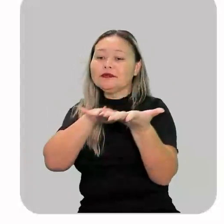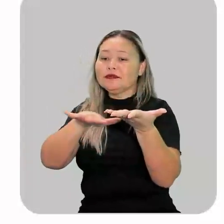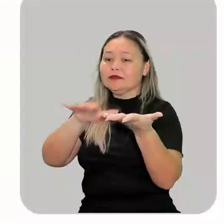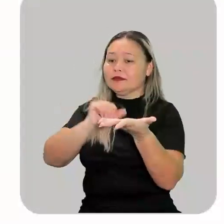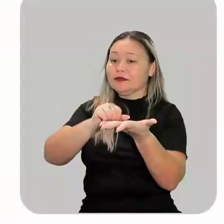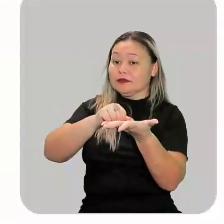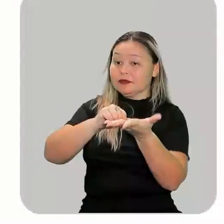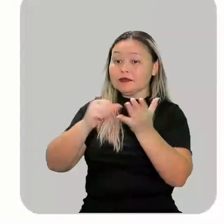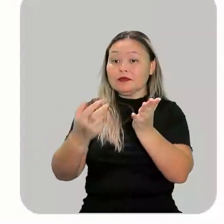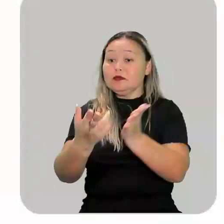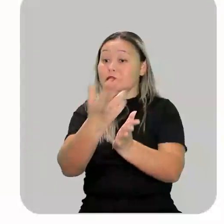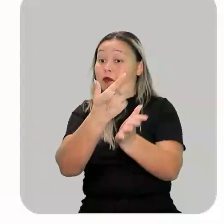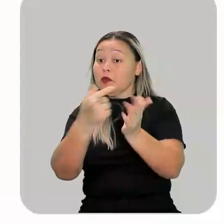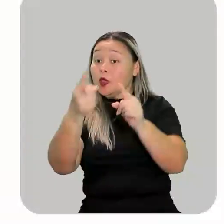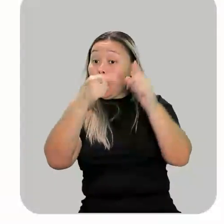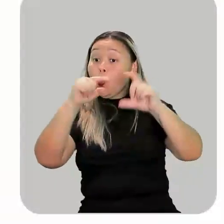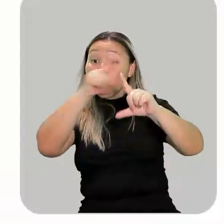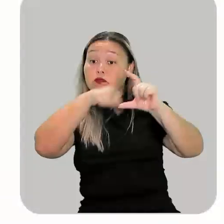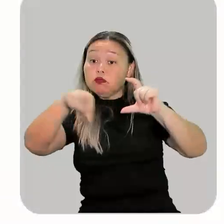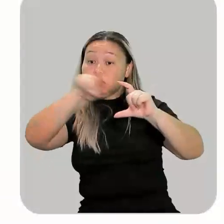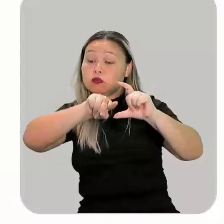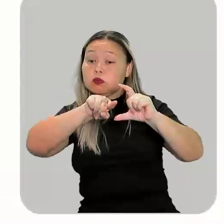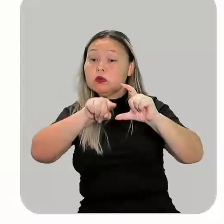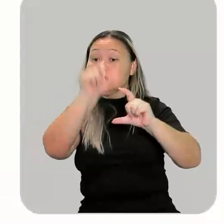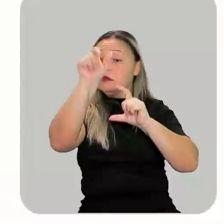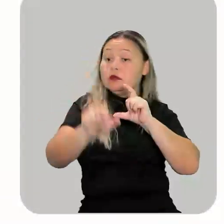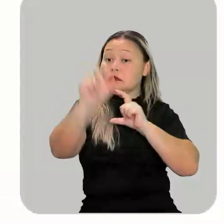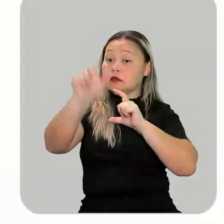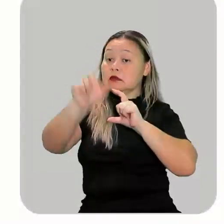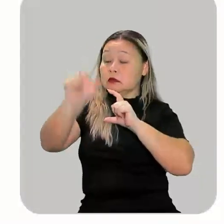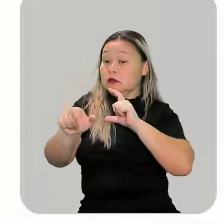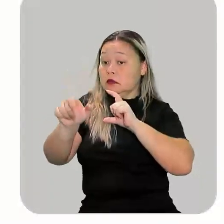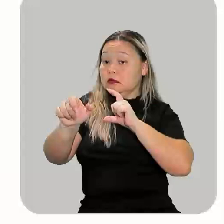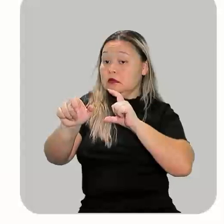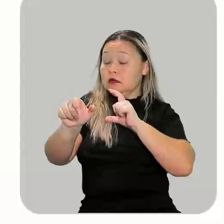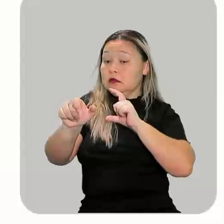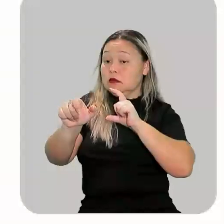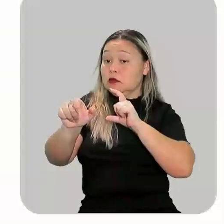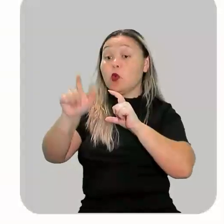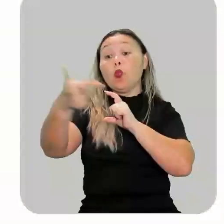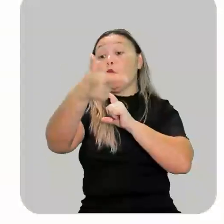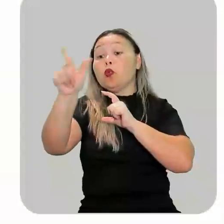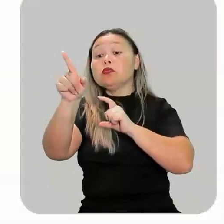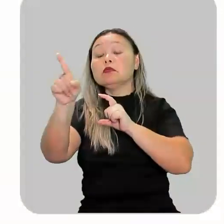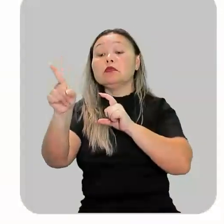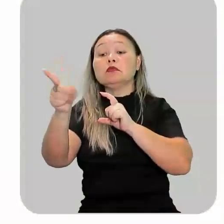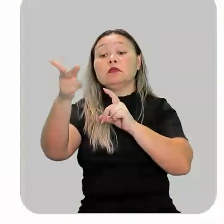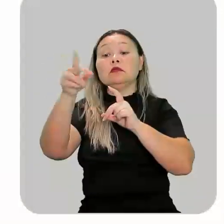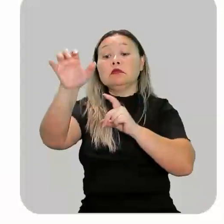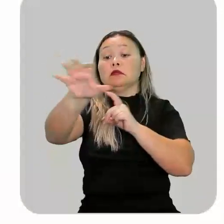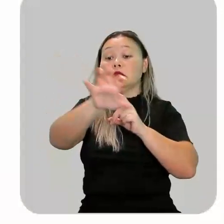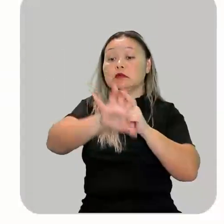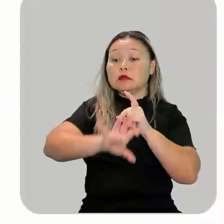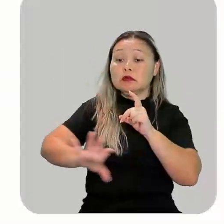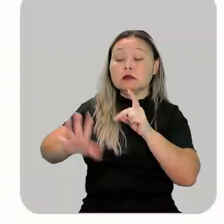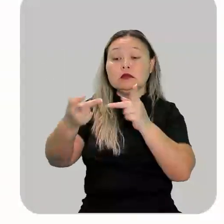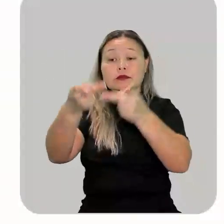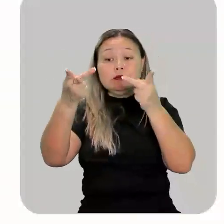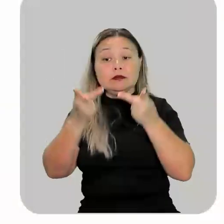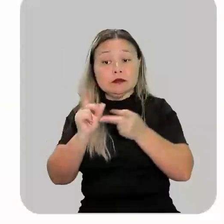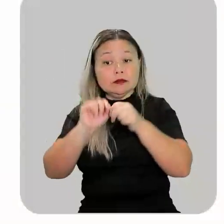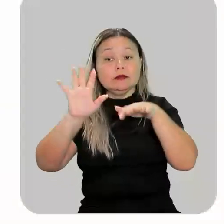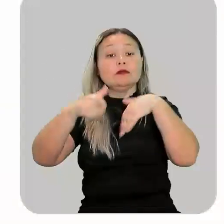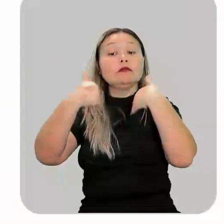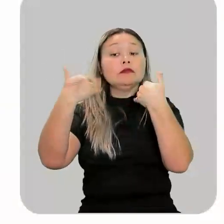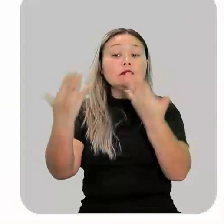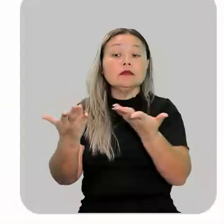Dos gráficos, né? Vem dois gráficos aí, um gráfico de barras e um gráfico de setores, né? Então, com